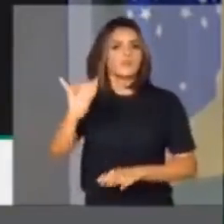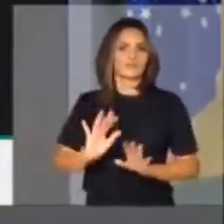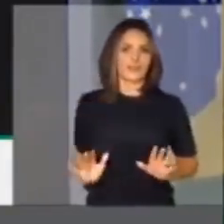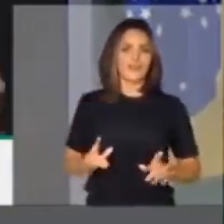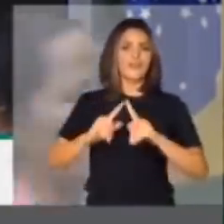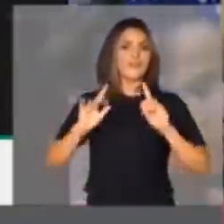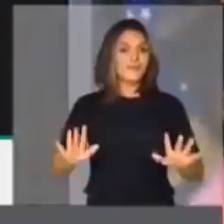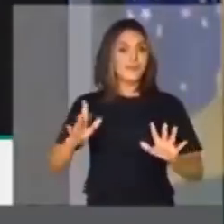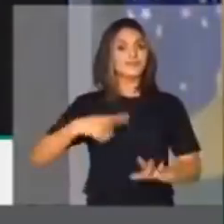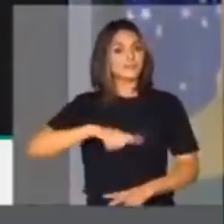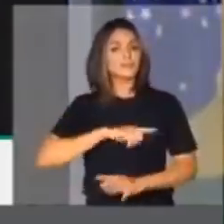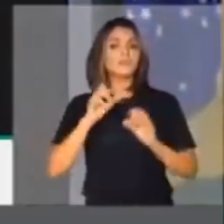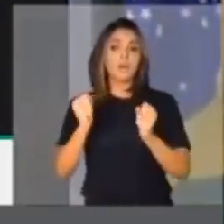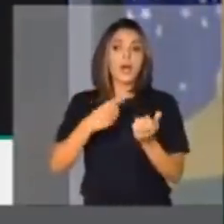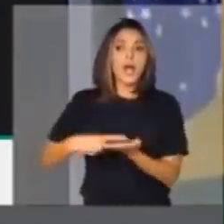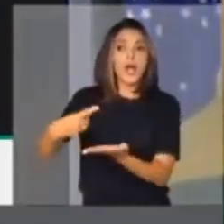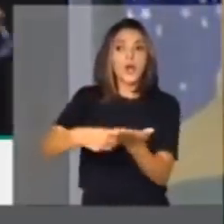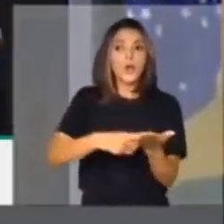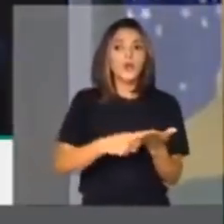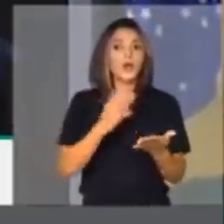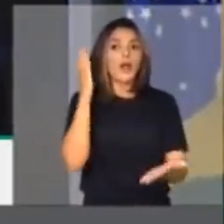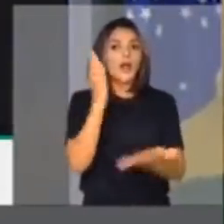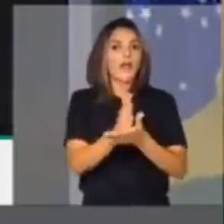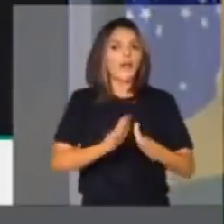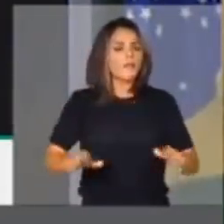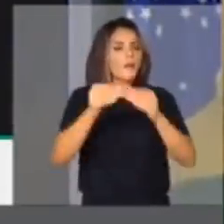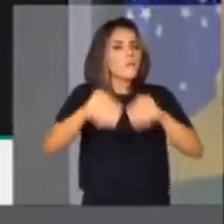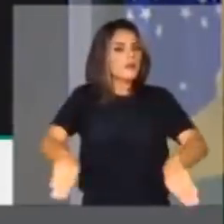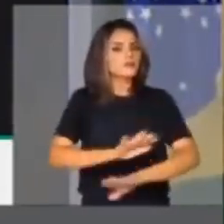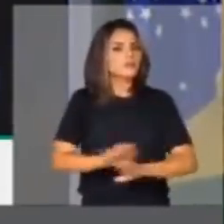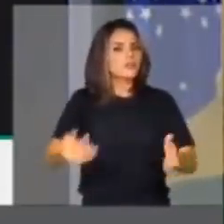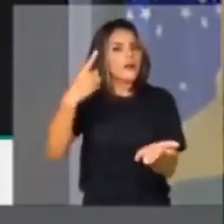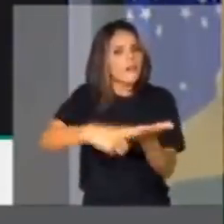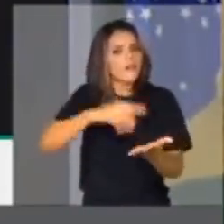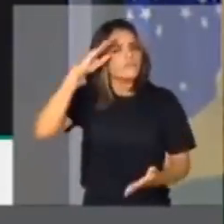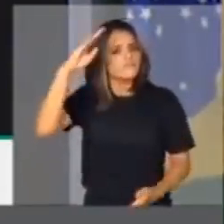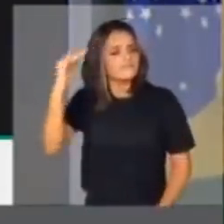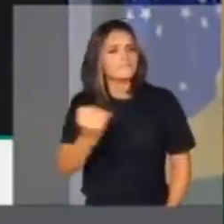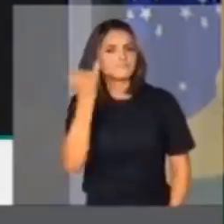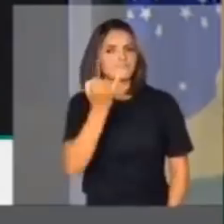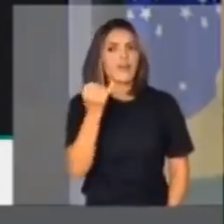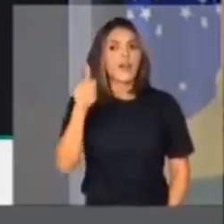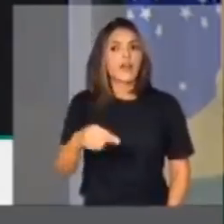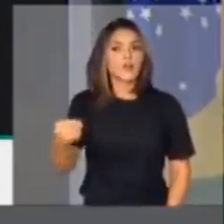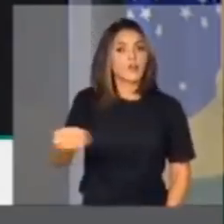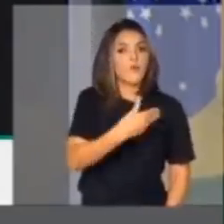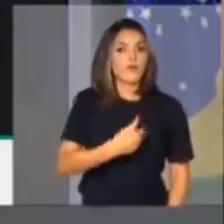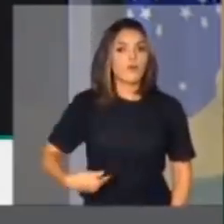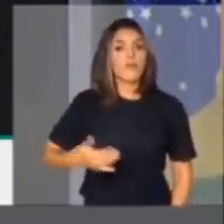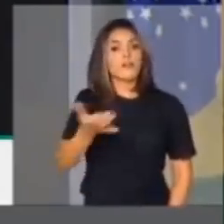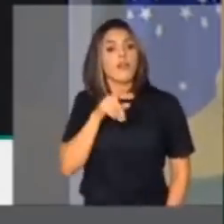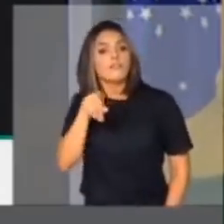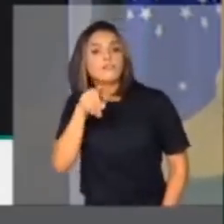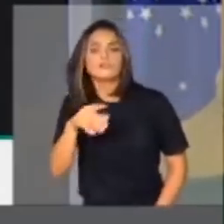evitado. Mas a gente pode fazer um acordo para não ter prejuízo nenhum. Esse é o acordo ideal e esse é o espírito do novo governo. Não adianta